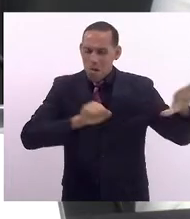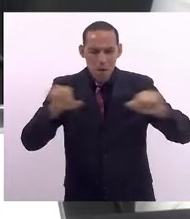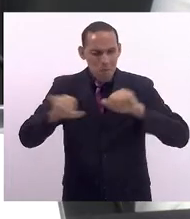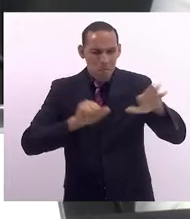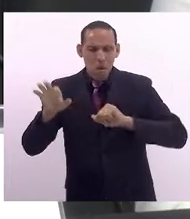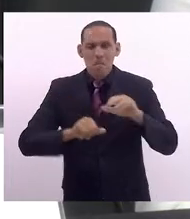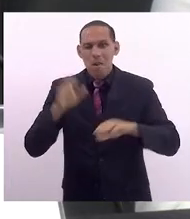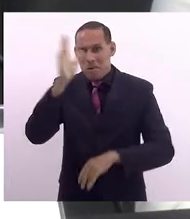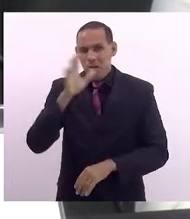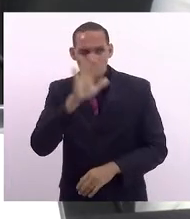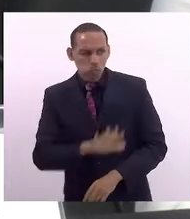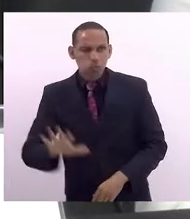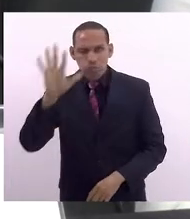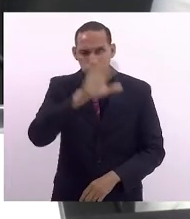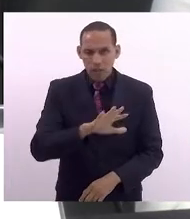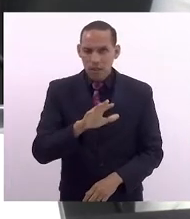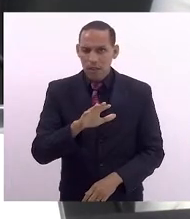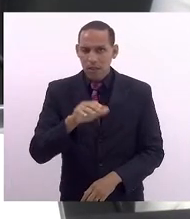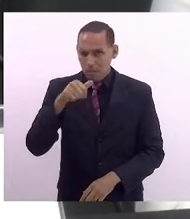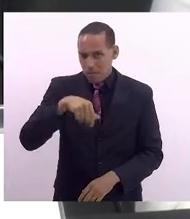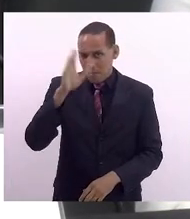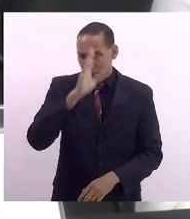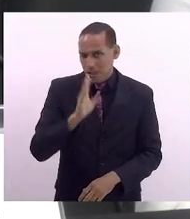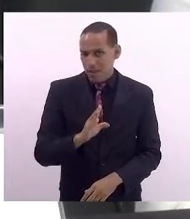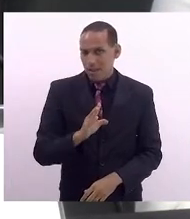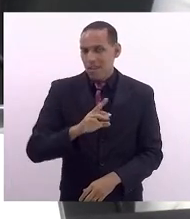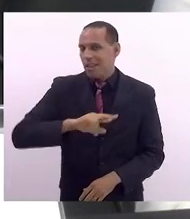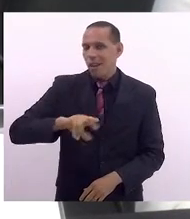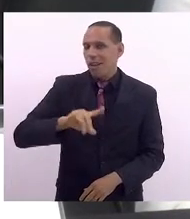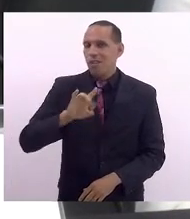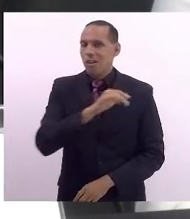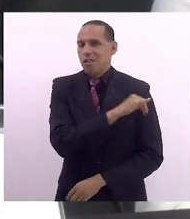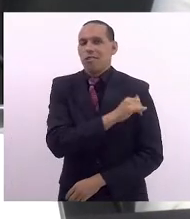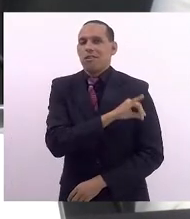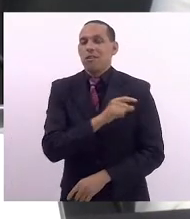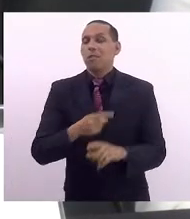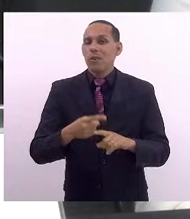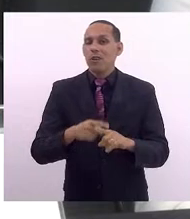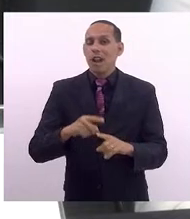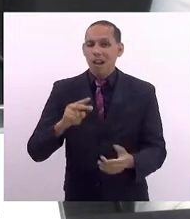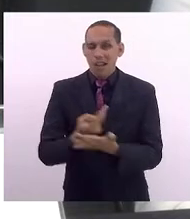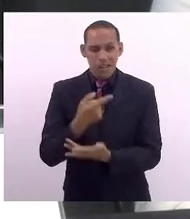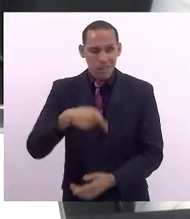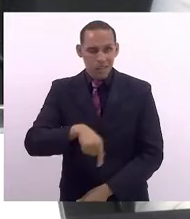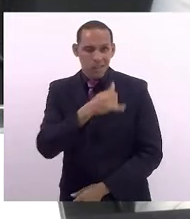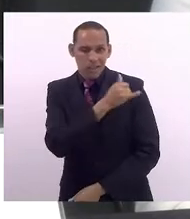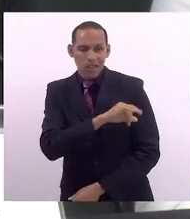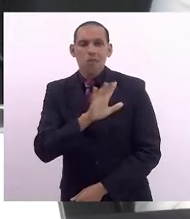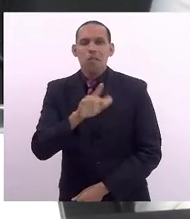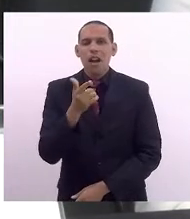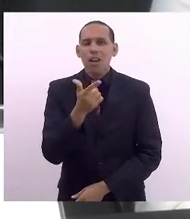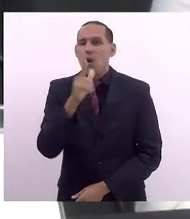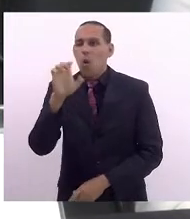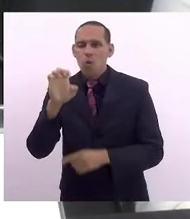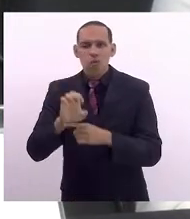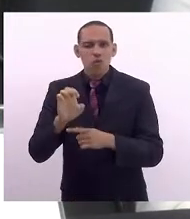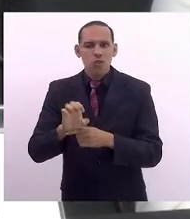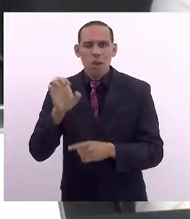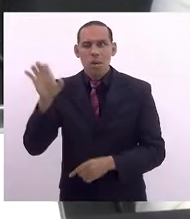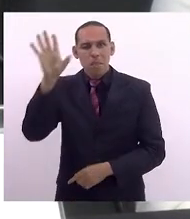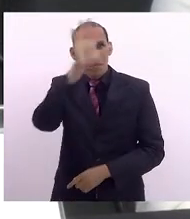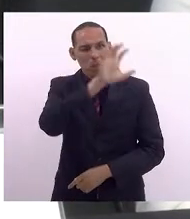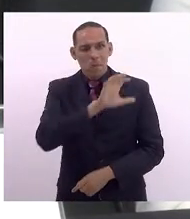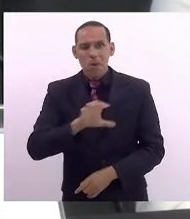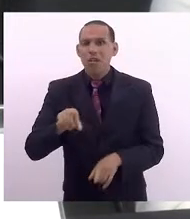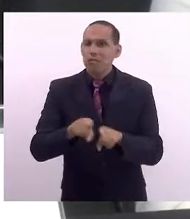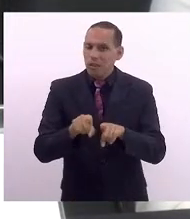falo encarceramento em massa no Brasil, eu estou falando não só do Rio de Janeiro, porque o que acontece no Rio de Janeiro acontece em outros estados.